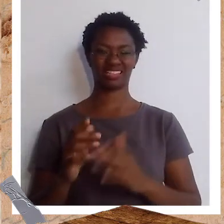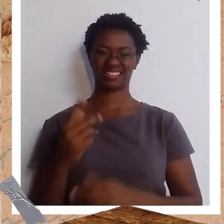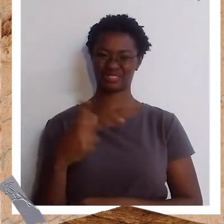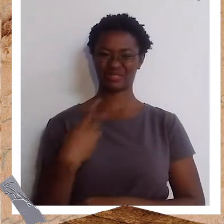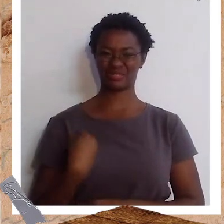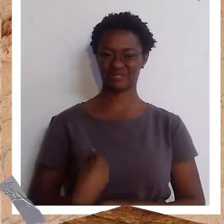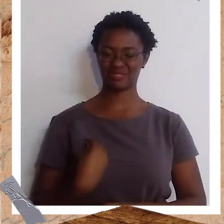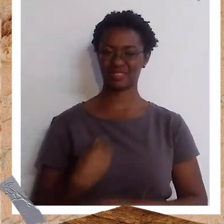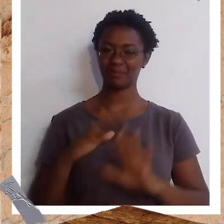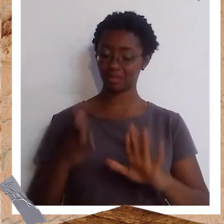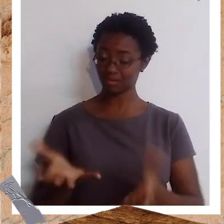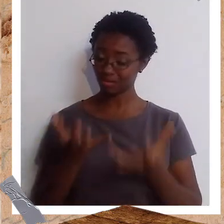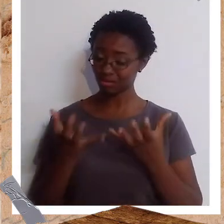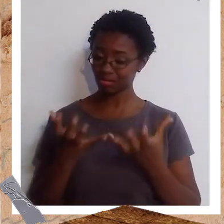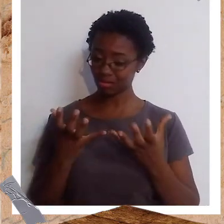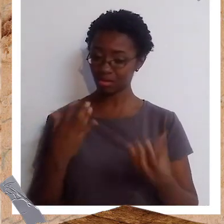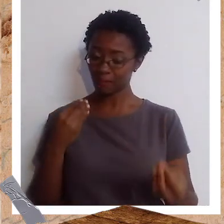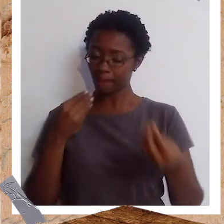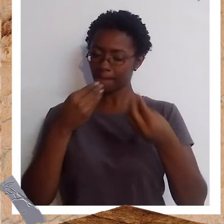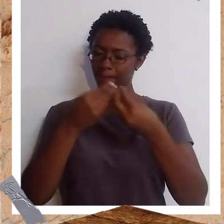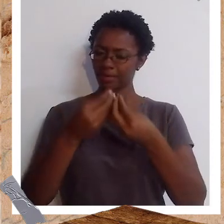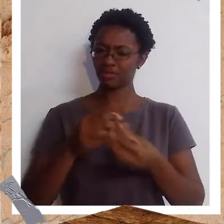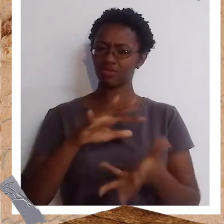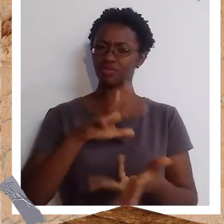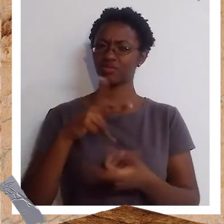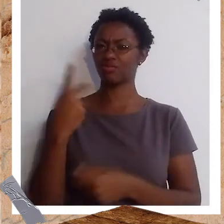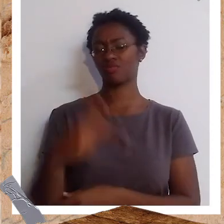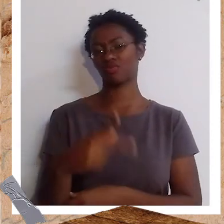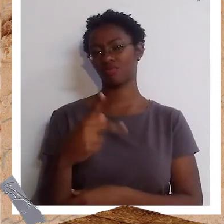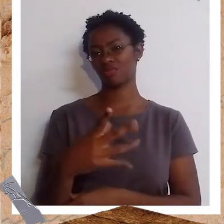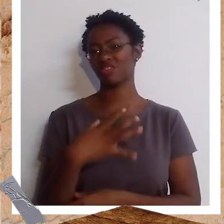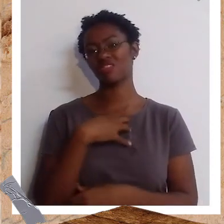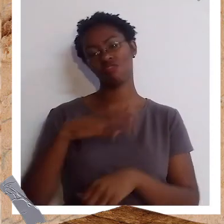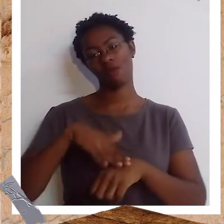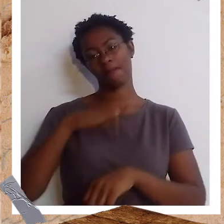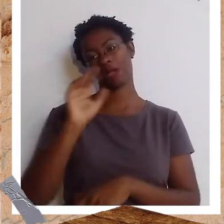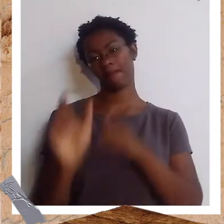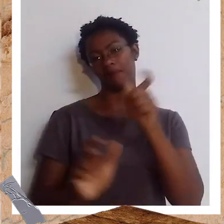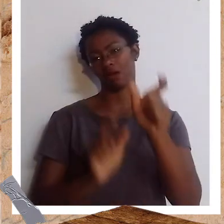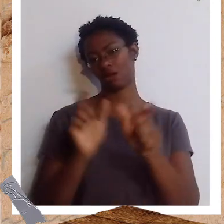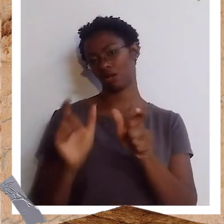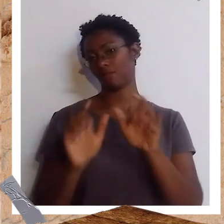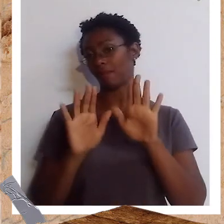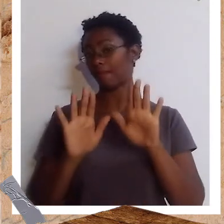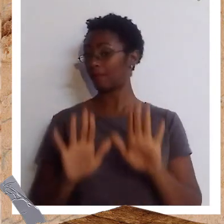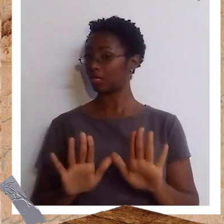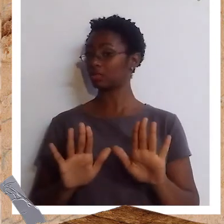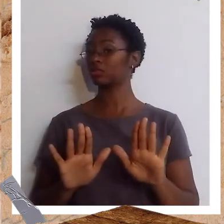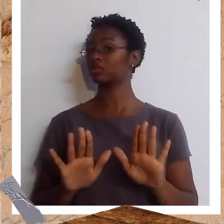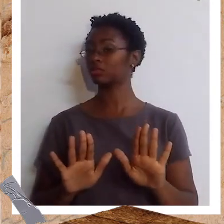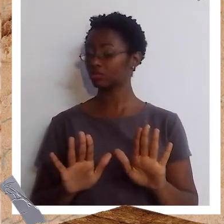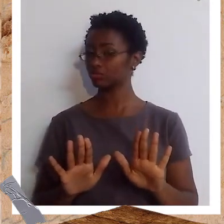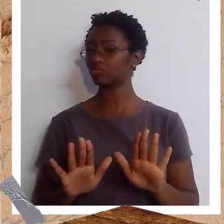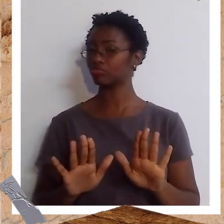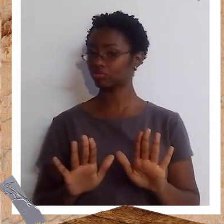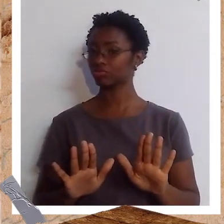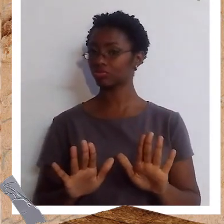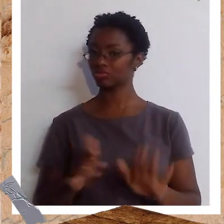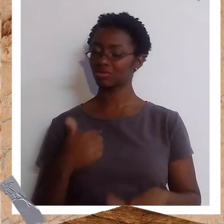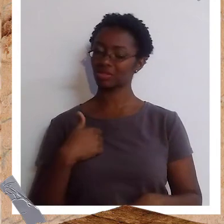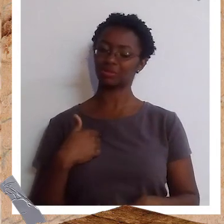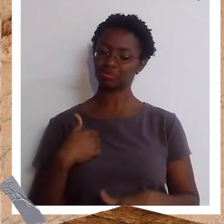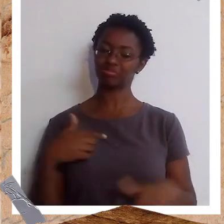de aproximar de teu mundo para sentir mais tuas palavras. Porém, sem delongas,